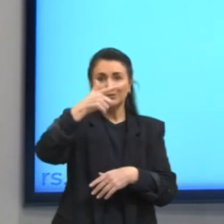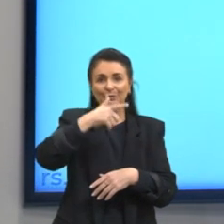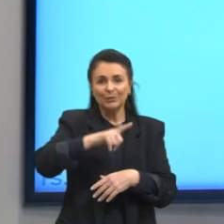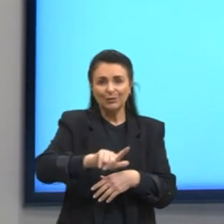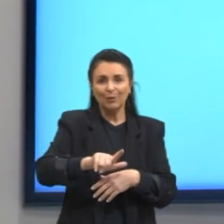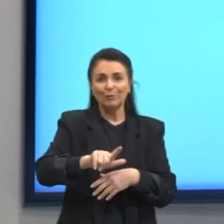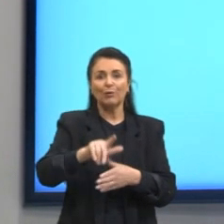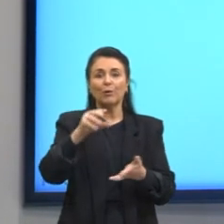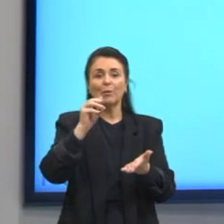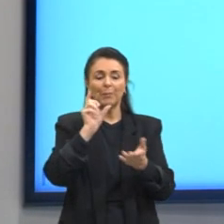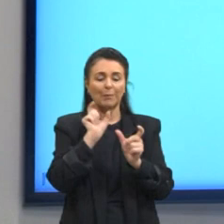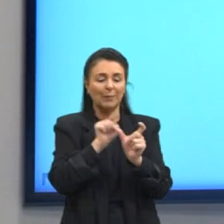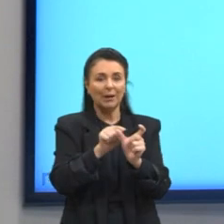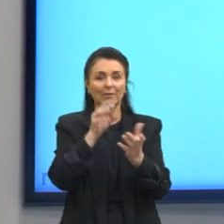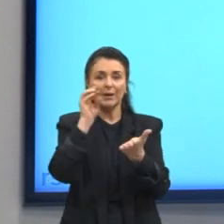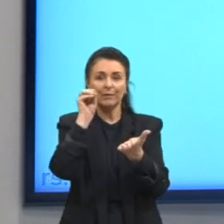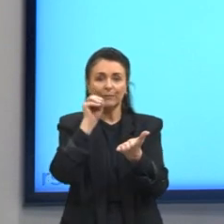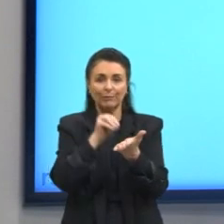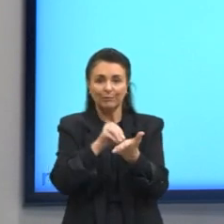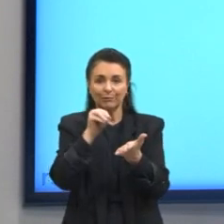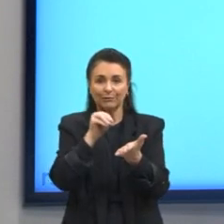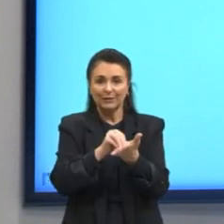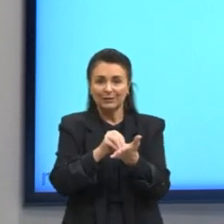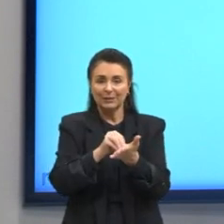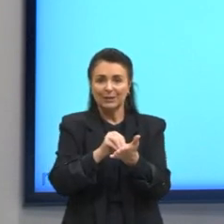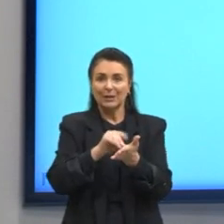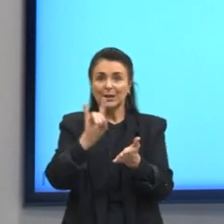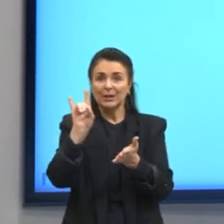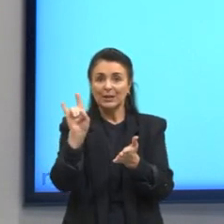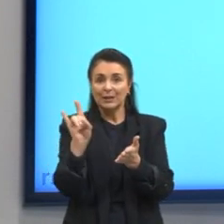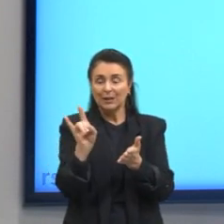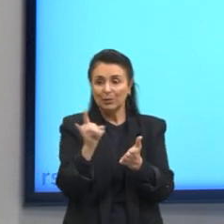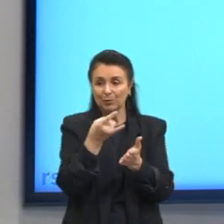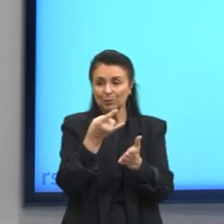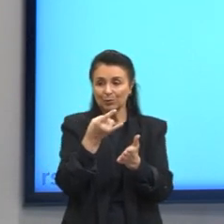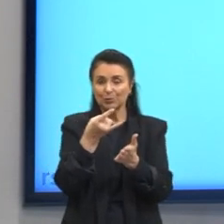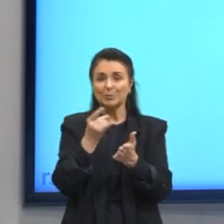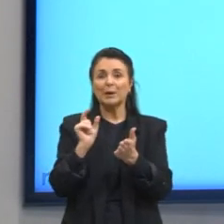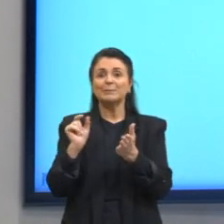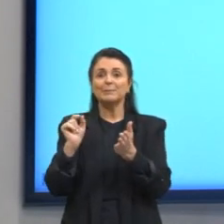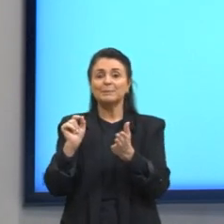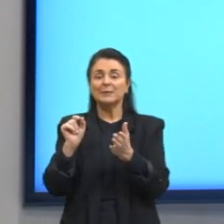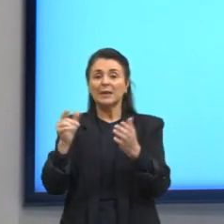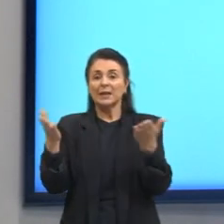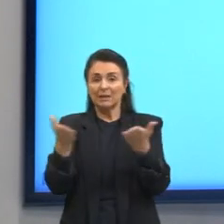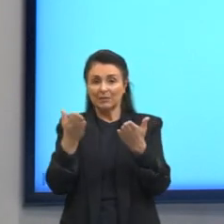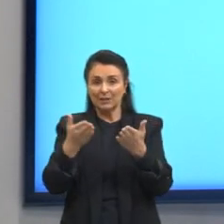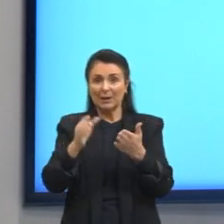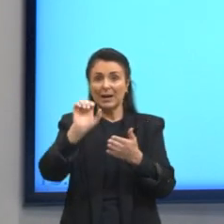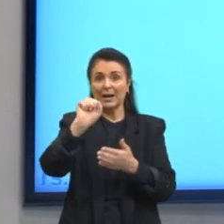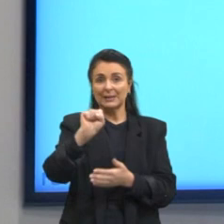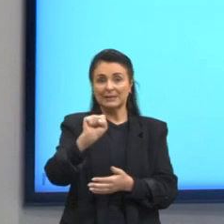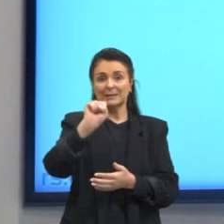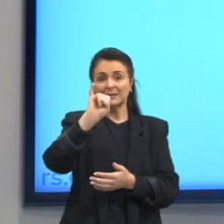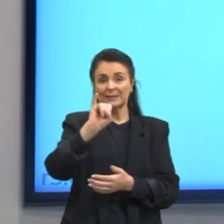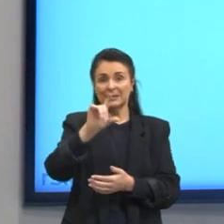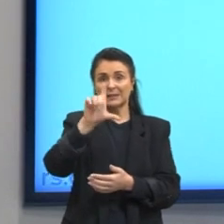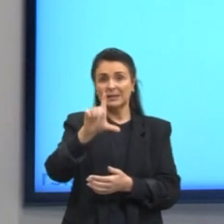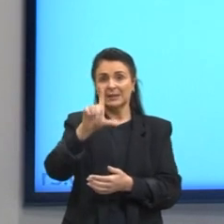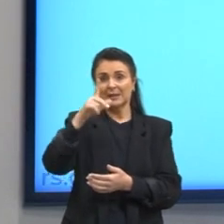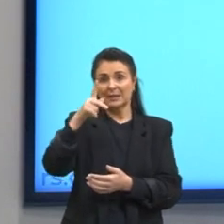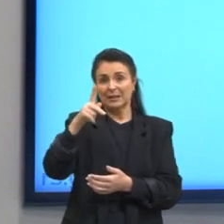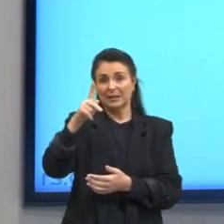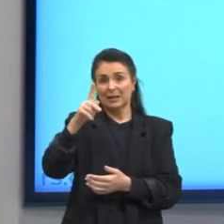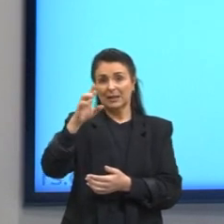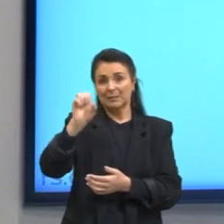das expressões ali e a nossa última figura que a gente vai trabalhar hoje que é o que a gente chama de silepse